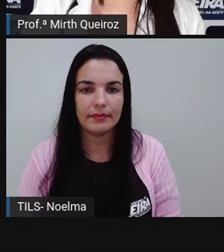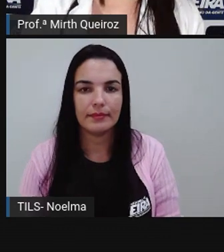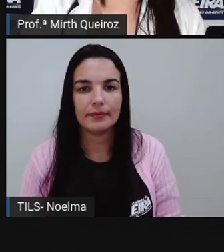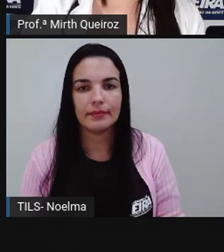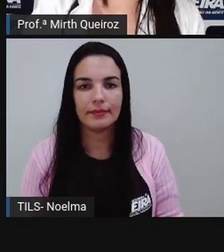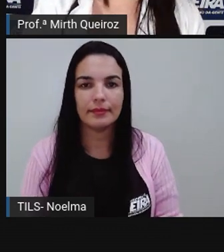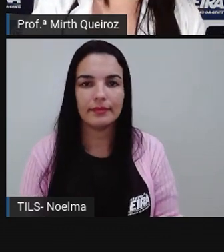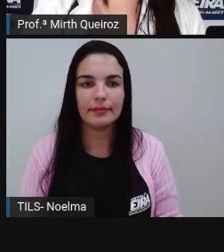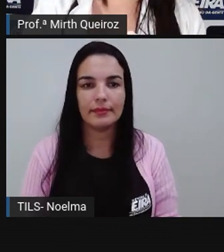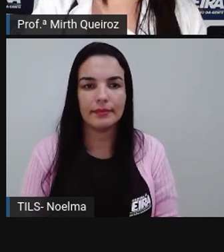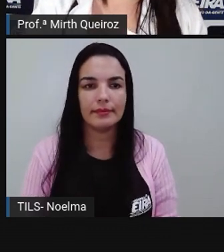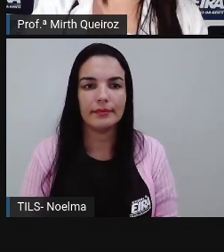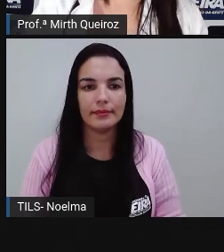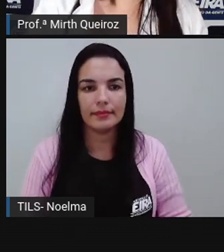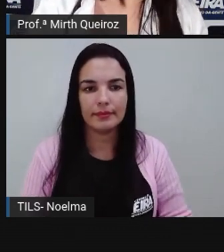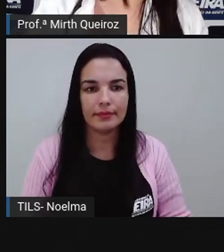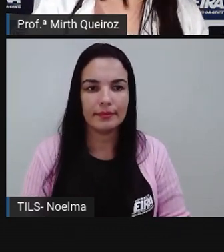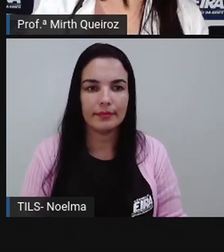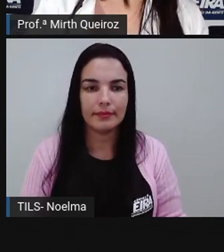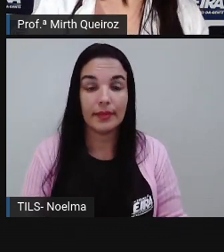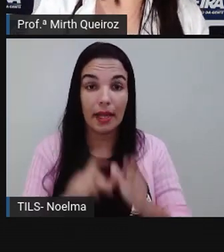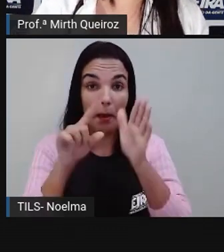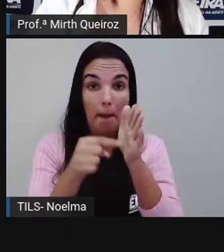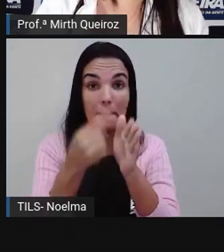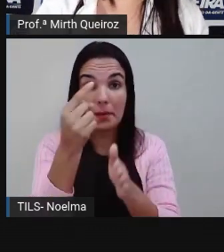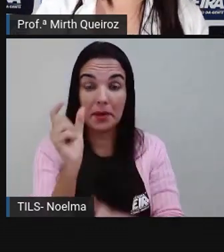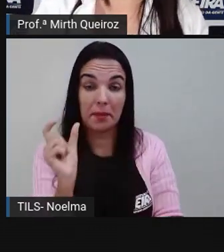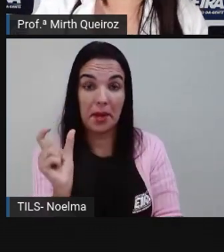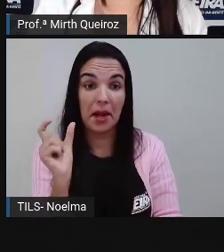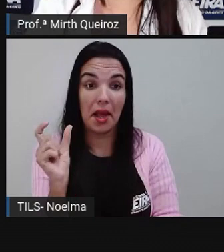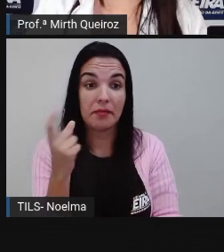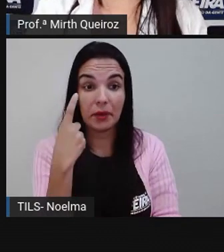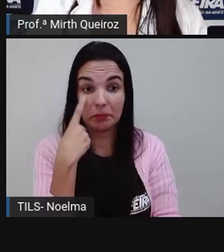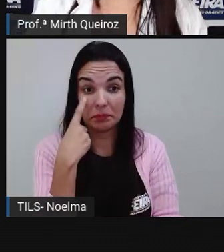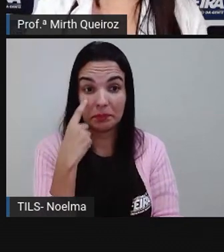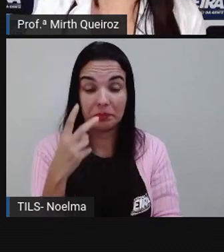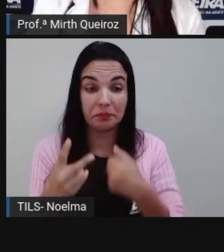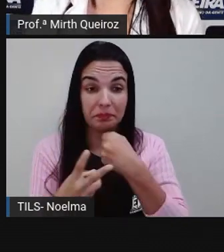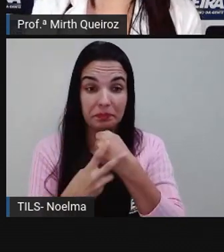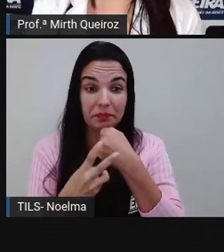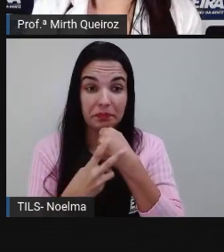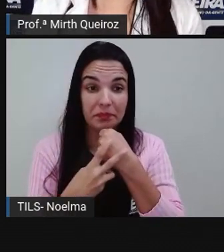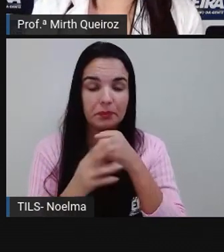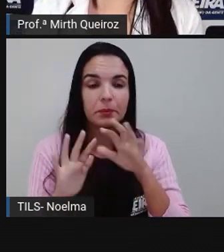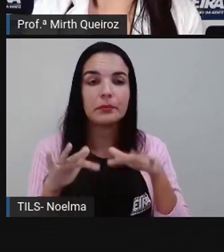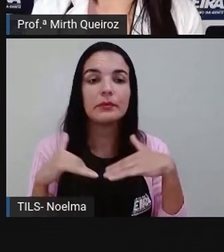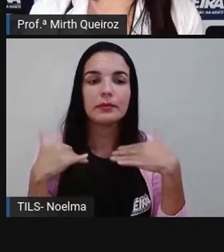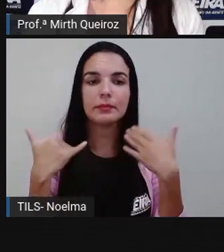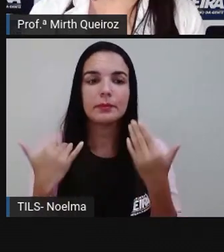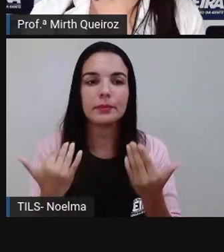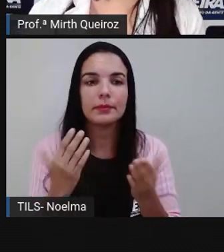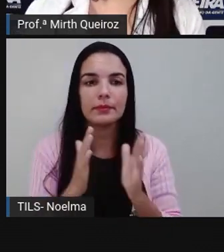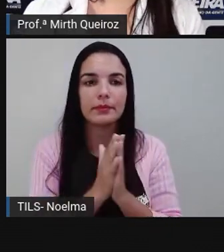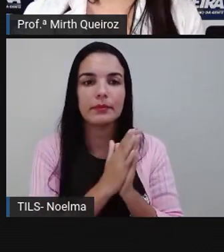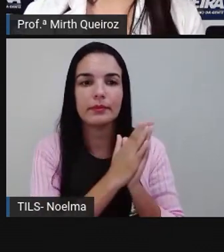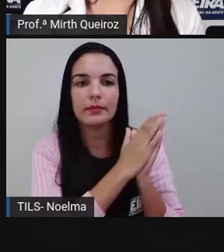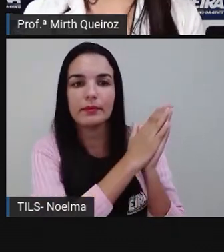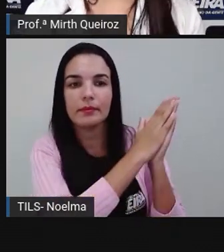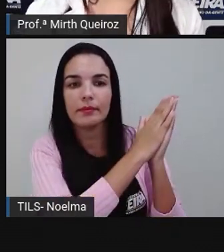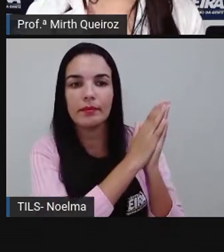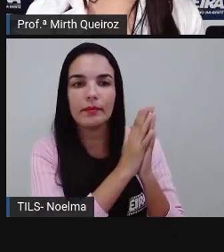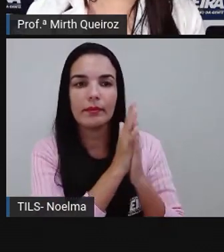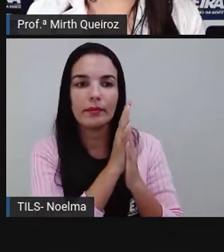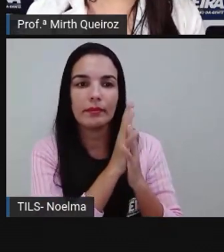Vamos aí. A primeira palavra, o primeiro verbo que a gente tem aqui, já conjugado, é o